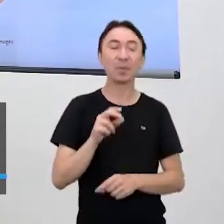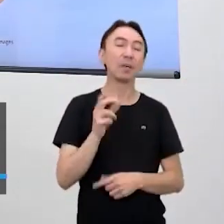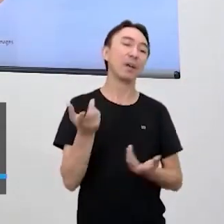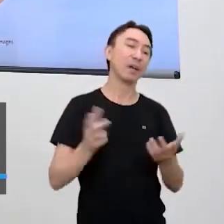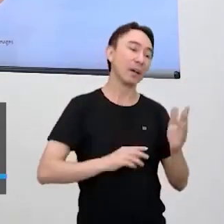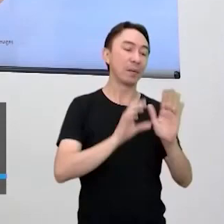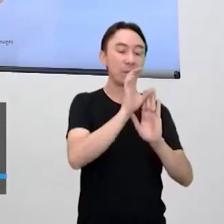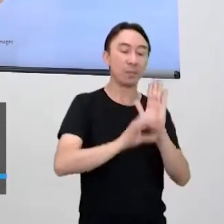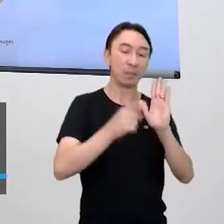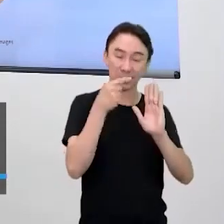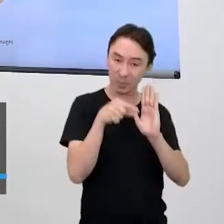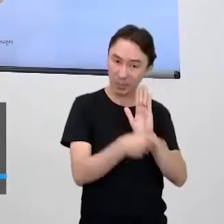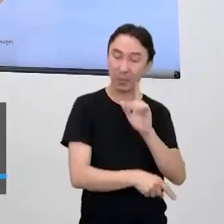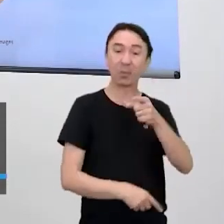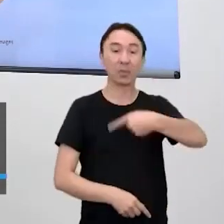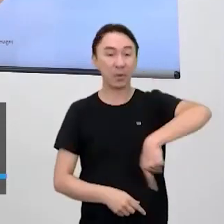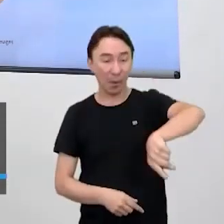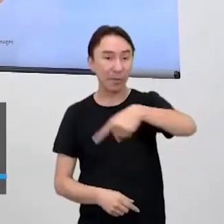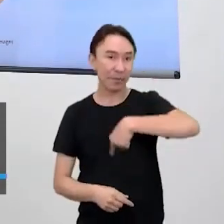de